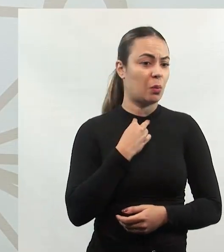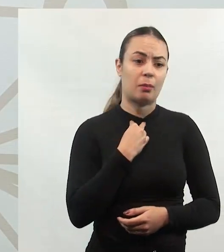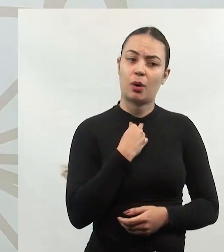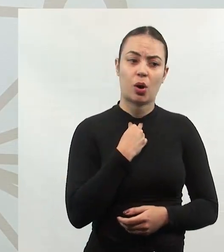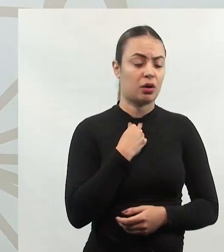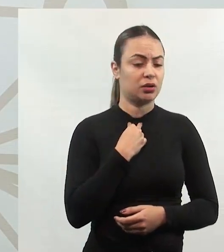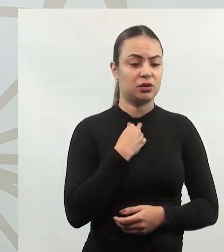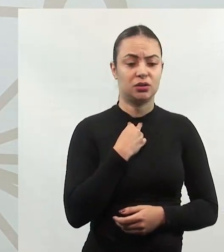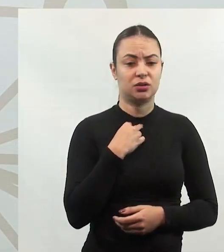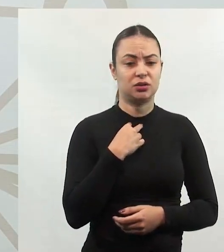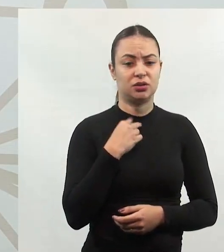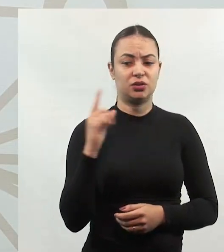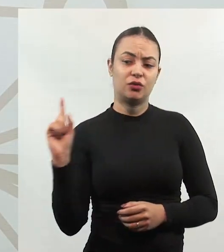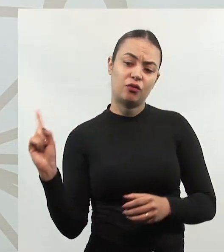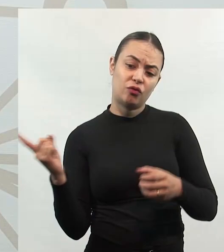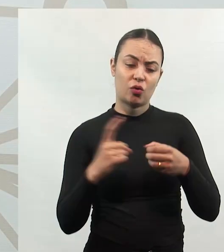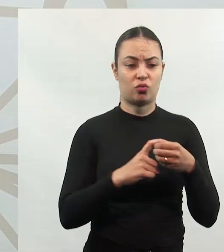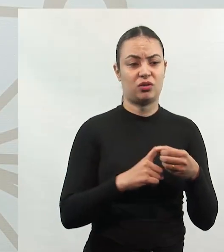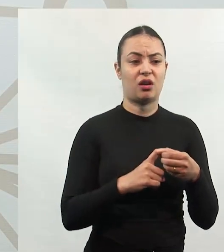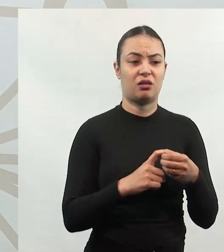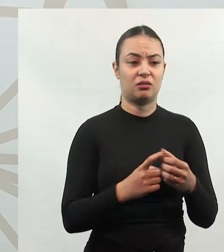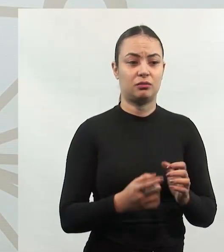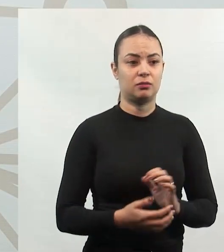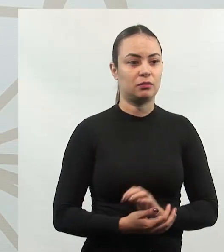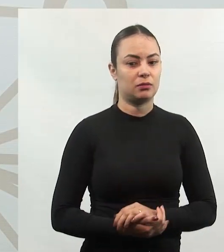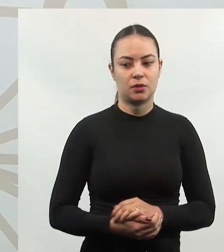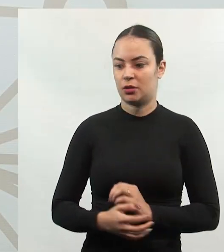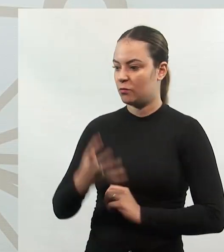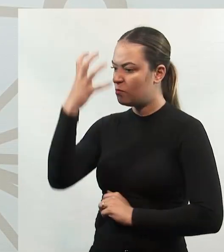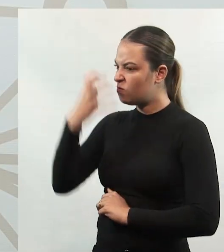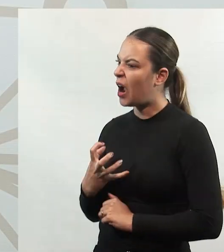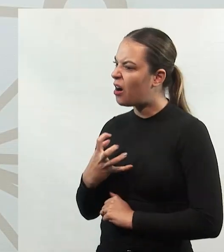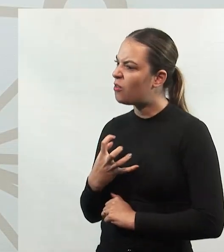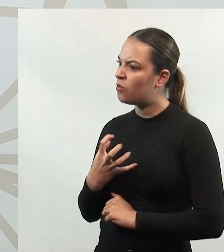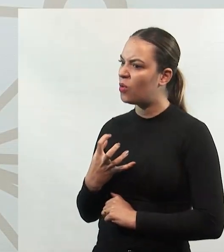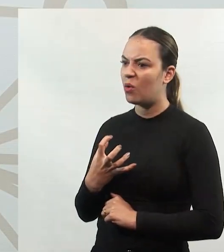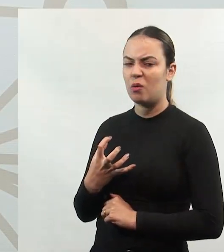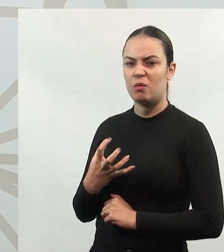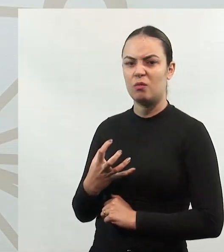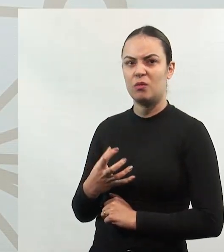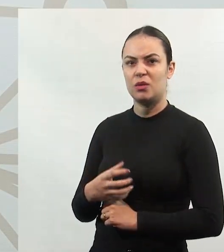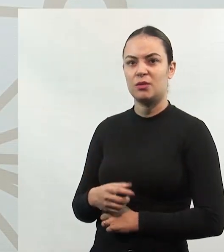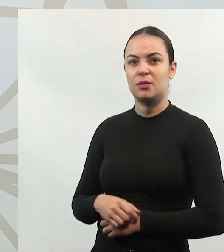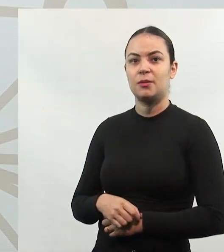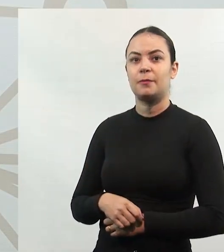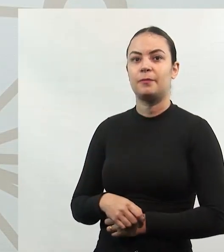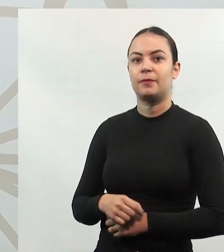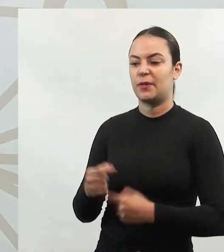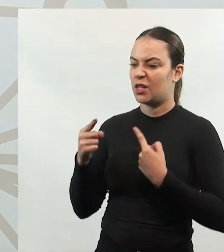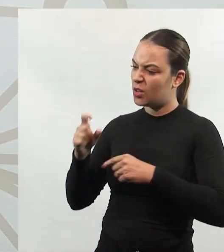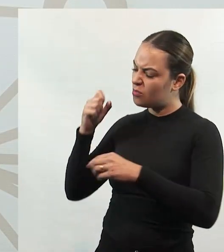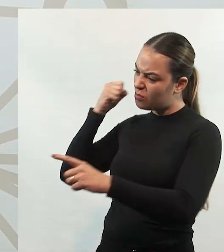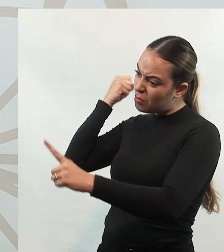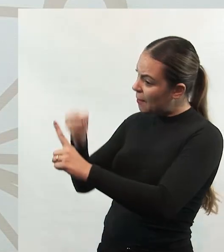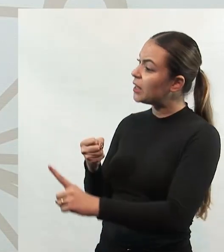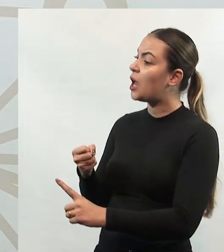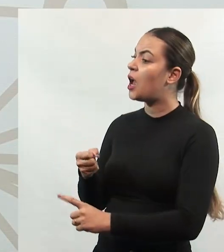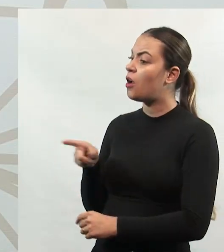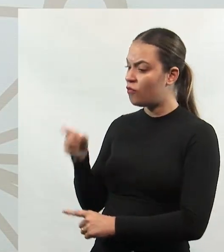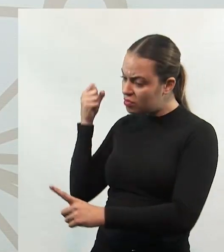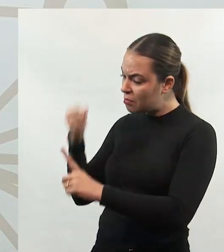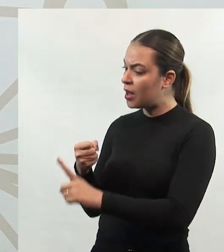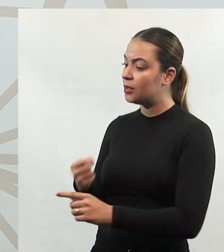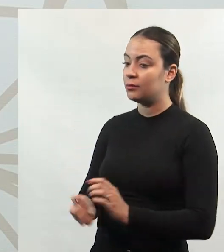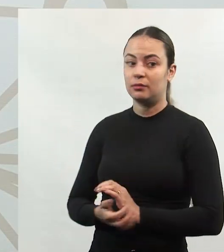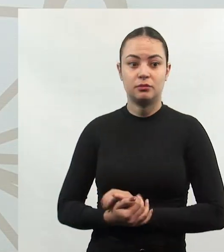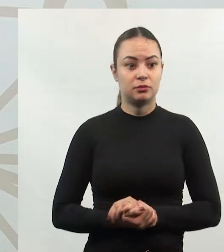família desestruturada, e por conta dele, o professor expulsou ele da sala de aula, e depois botou